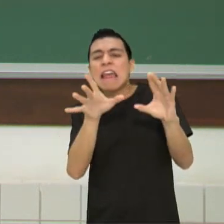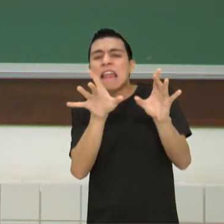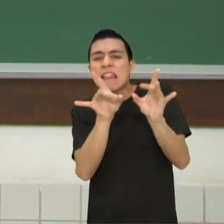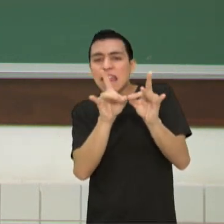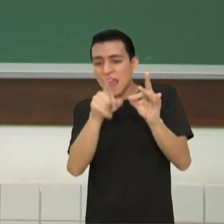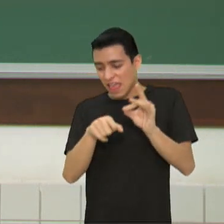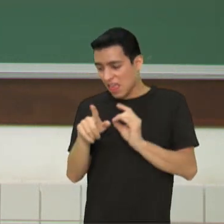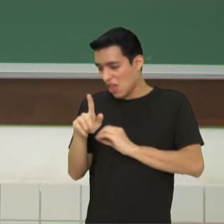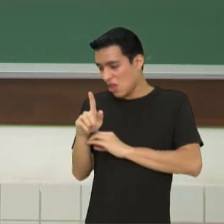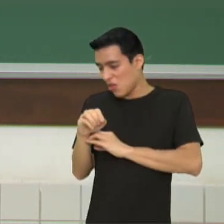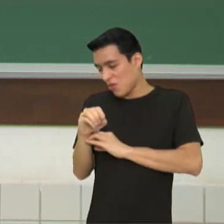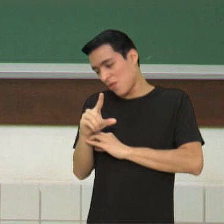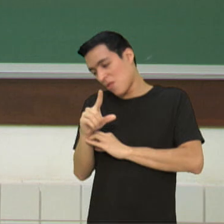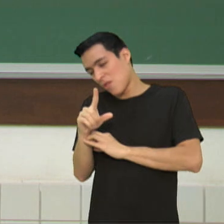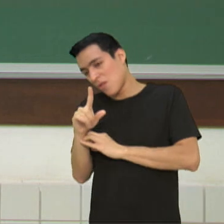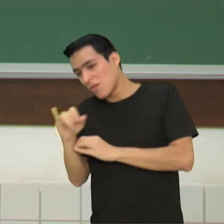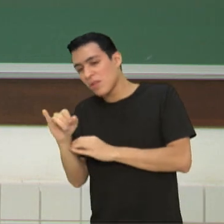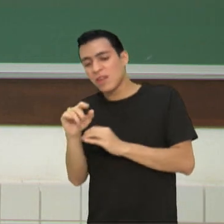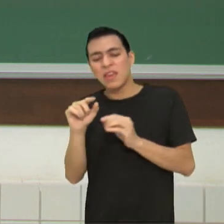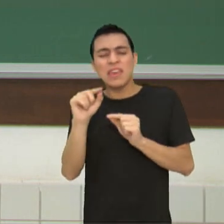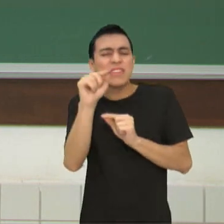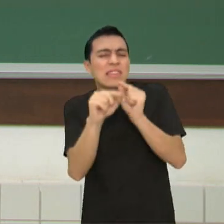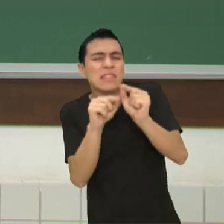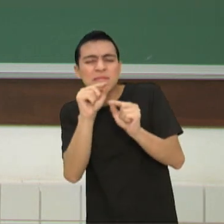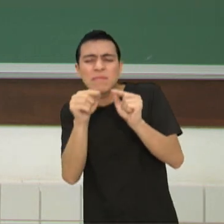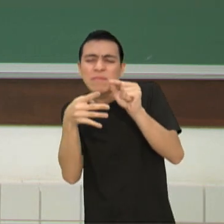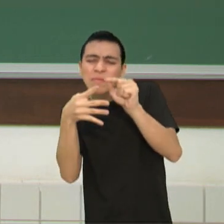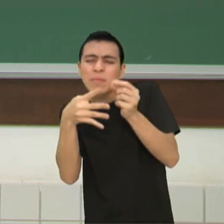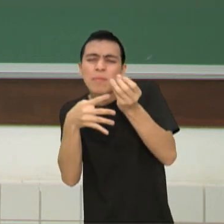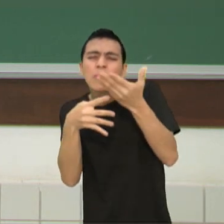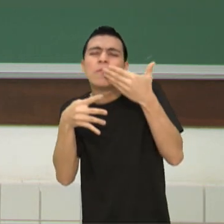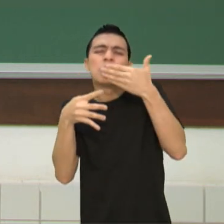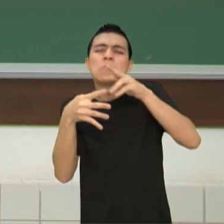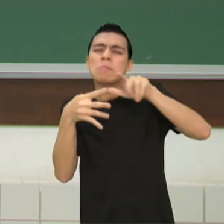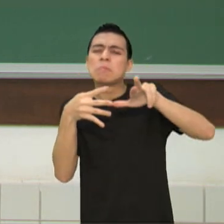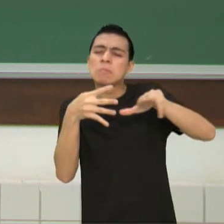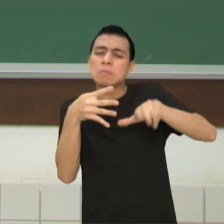que vai produzir alguns tipos de açúcares? O Golgi também.